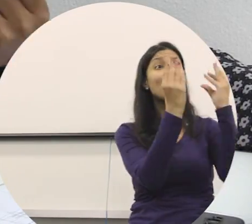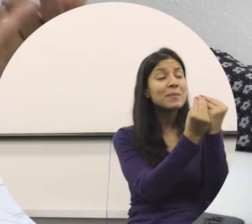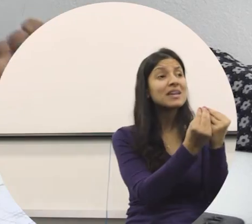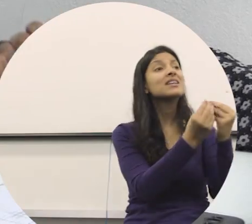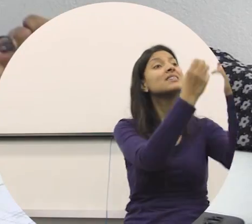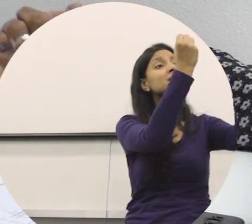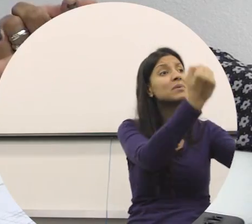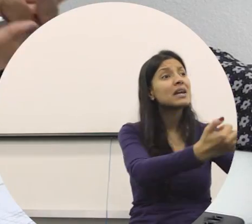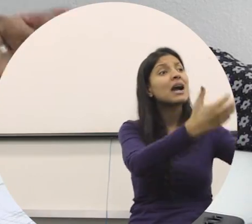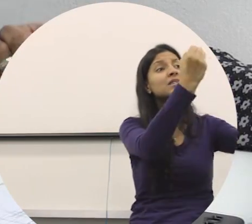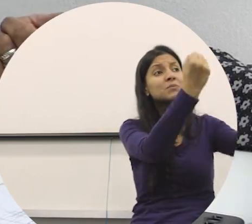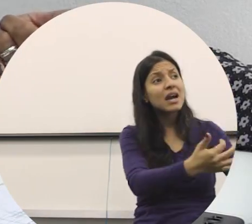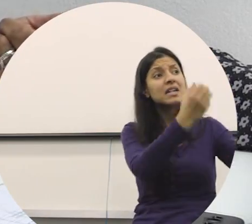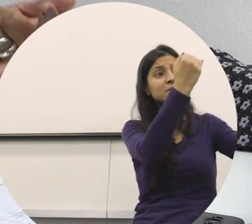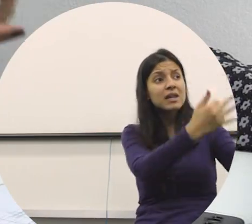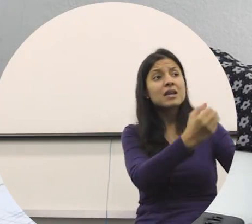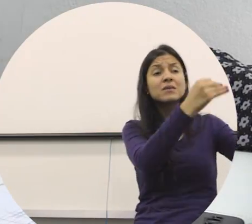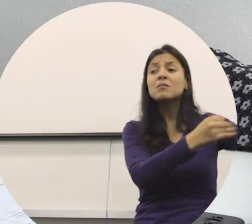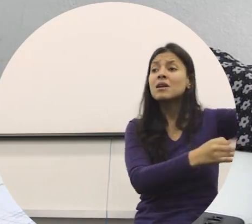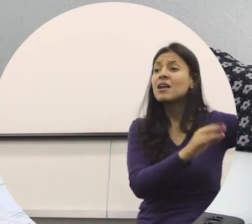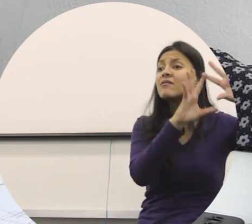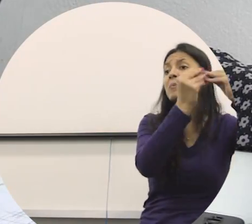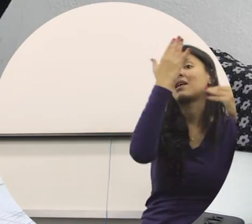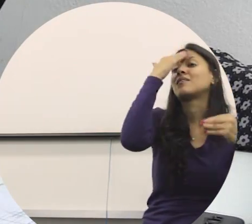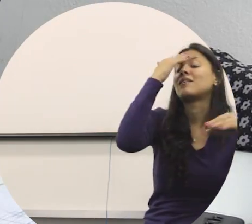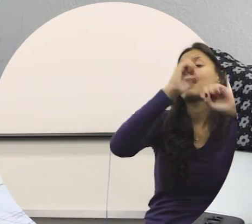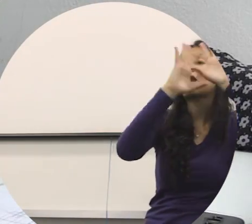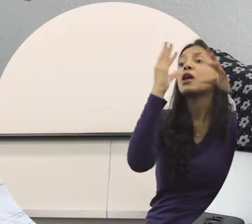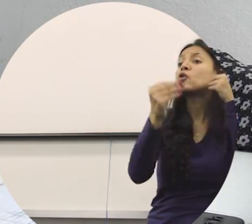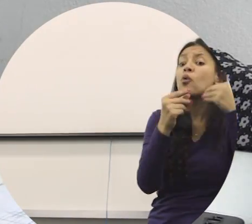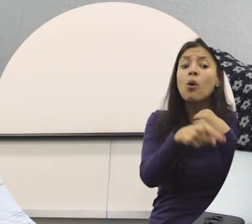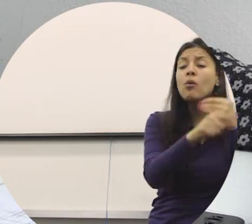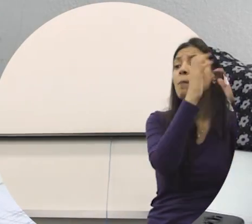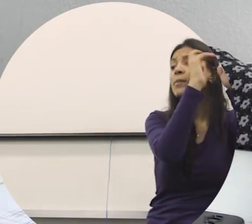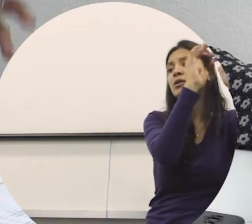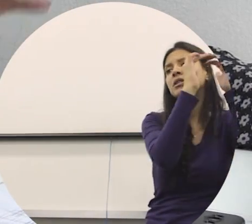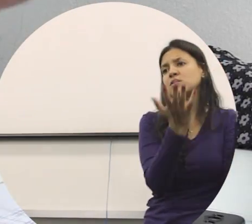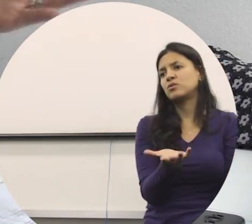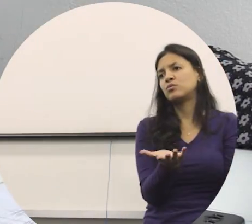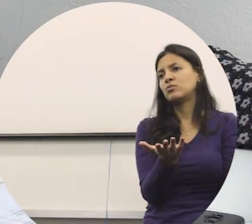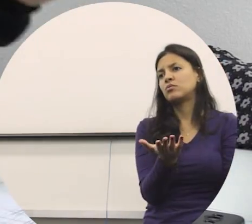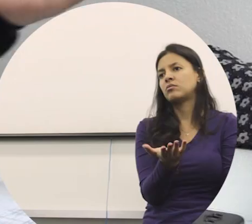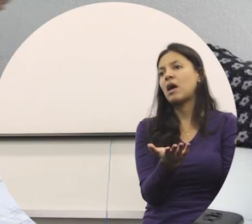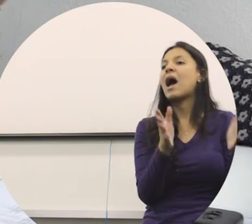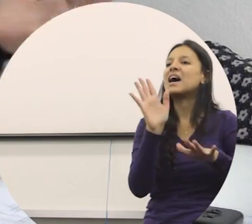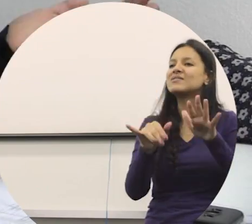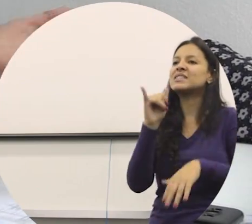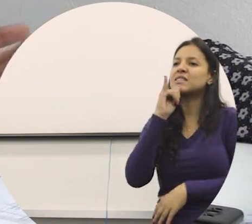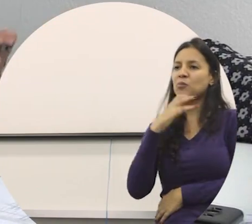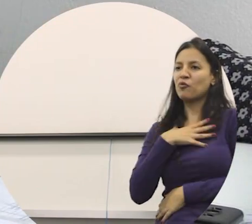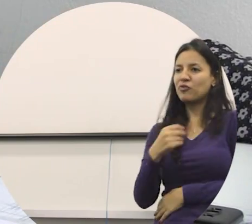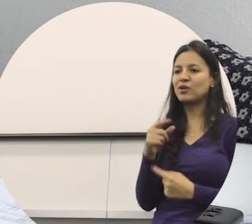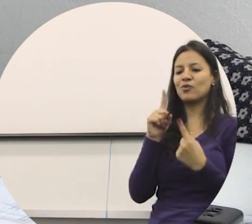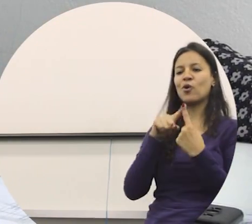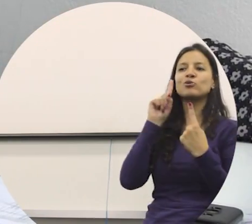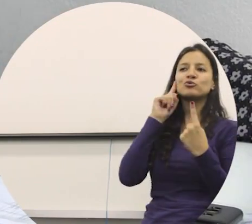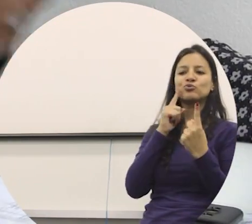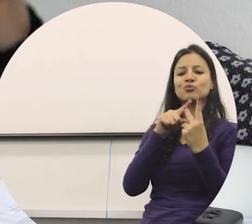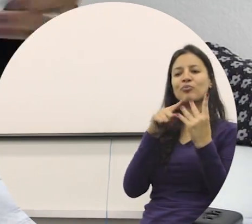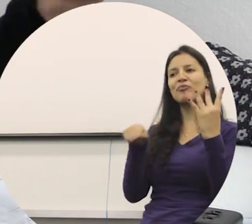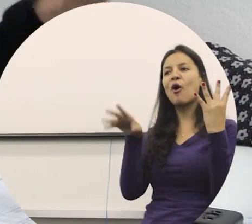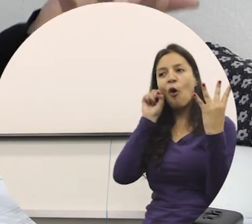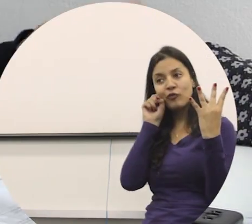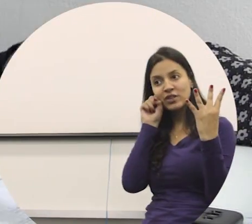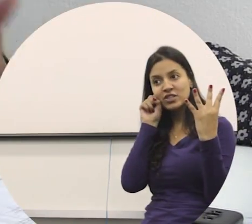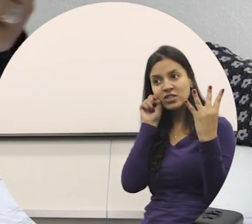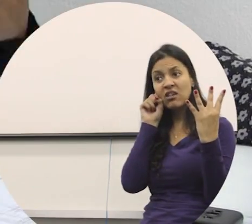qual é o processo que a criança passa, porque ela tem às vezes outras crianças na família e ela compara e a criança precisa